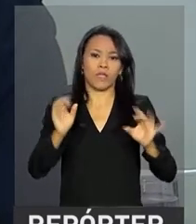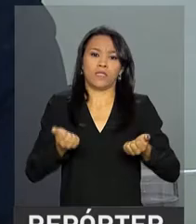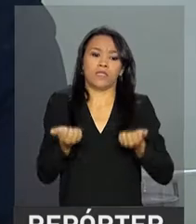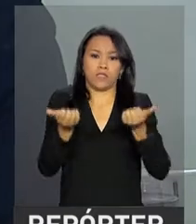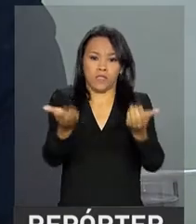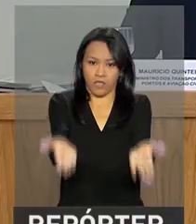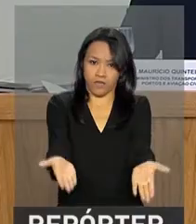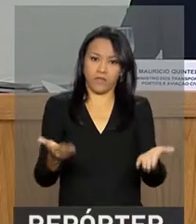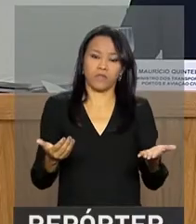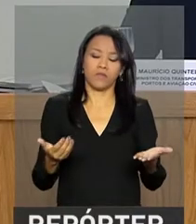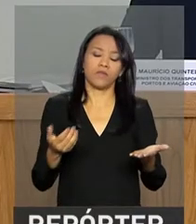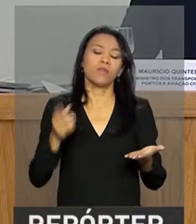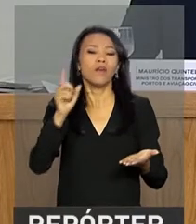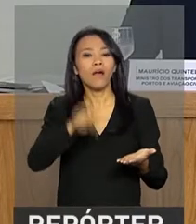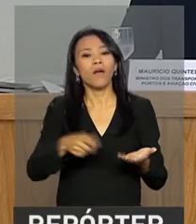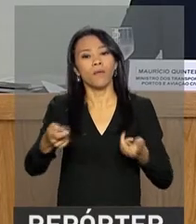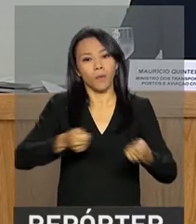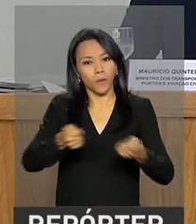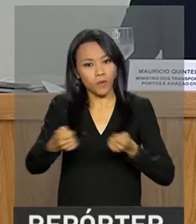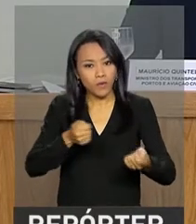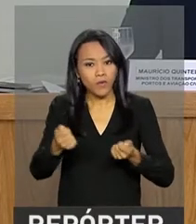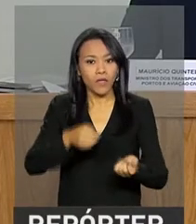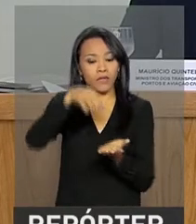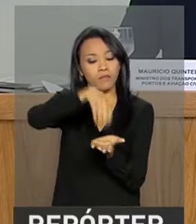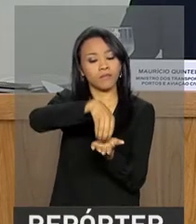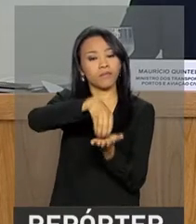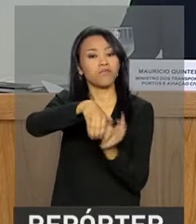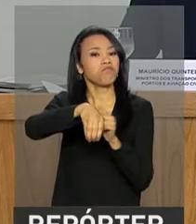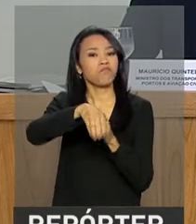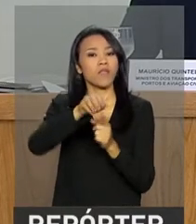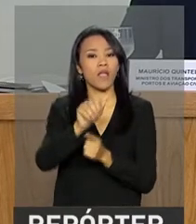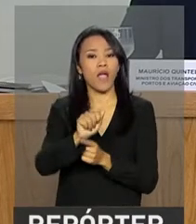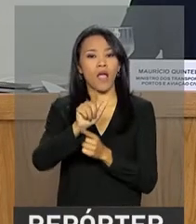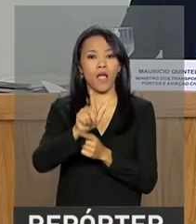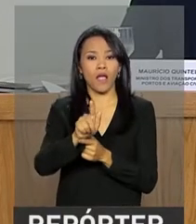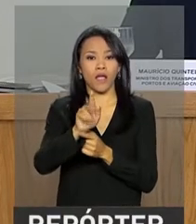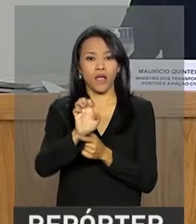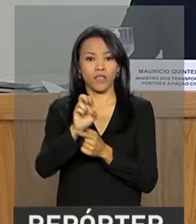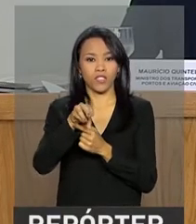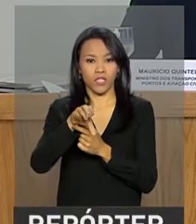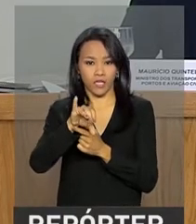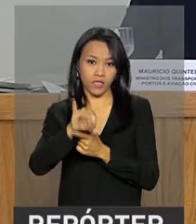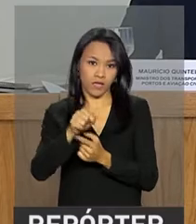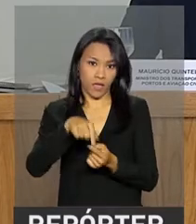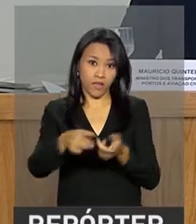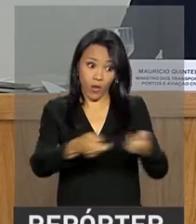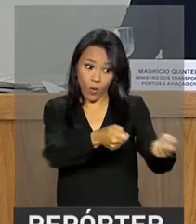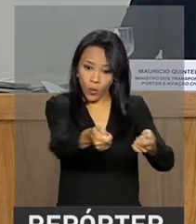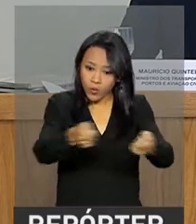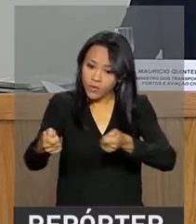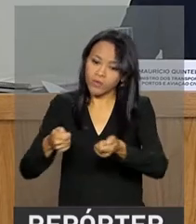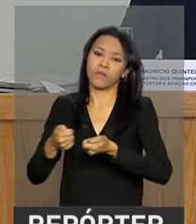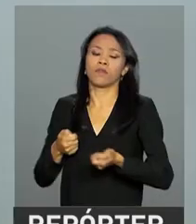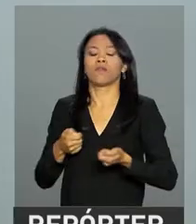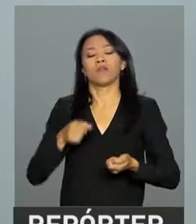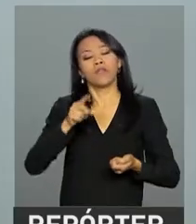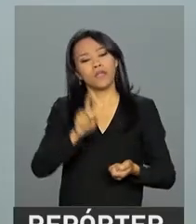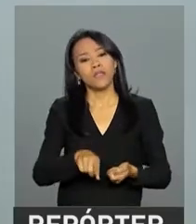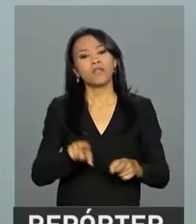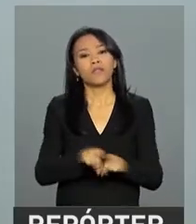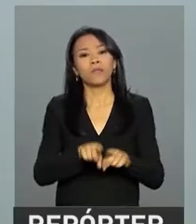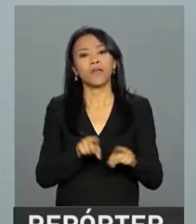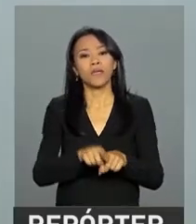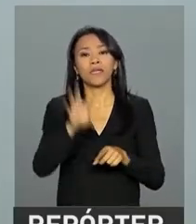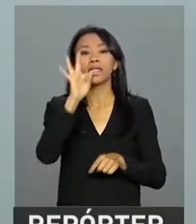é controlada pelas agências e tem demonstrado bons resultados como também as tarifas são tarifas que